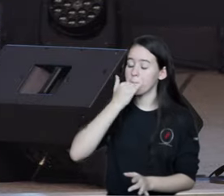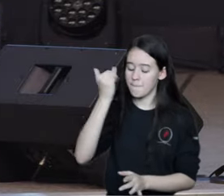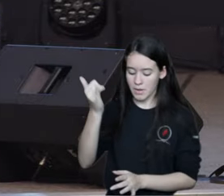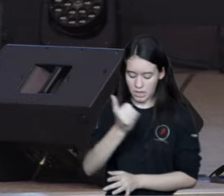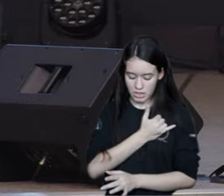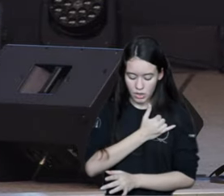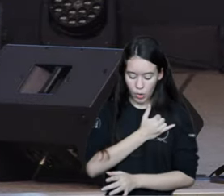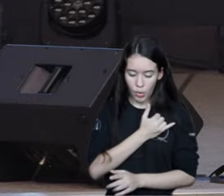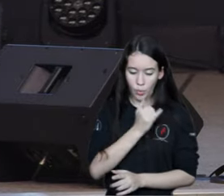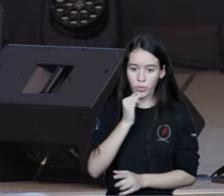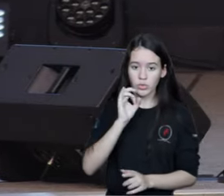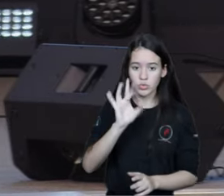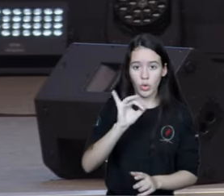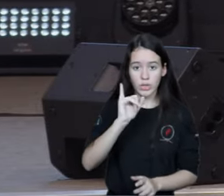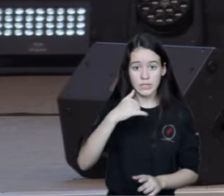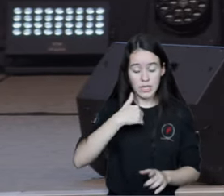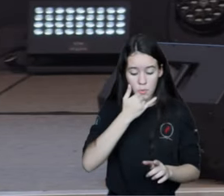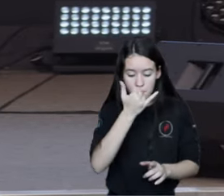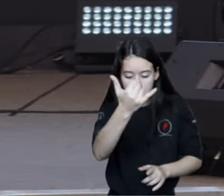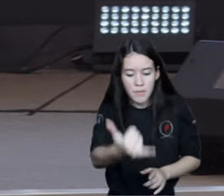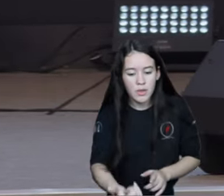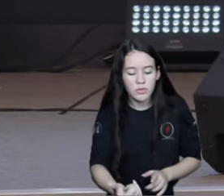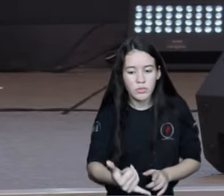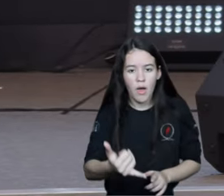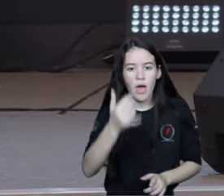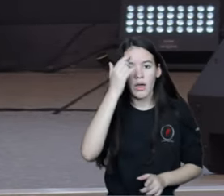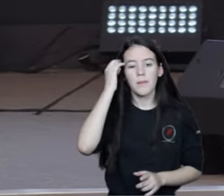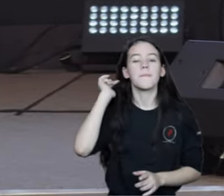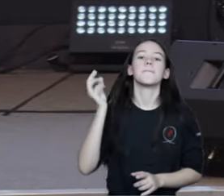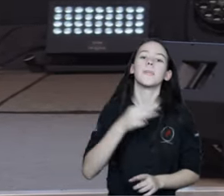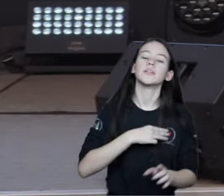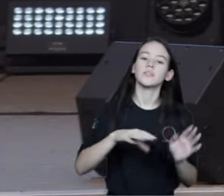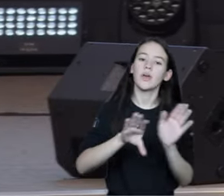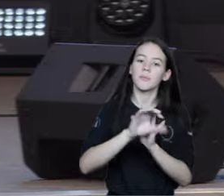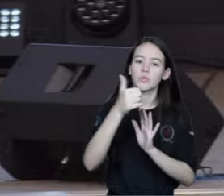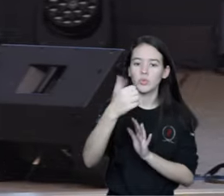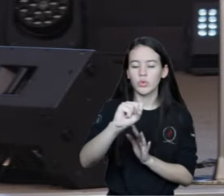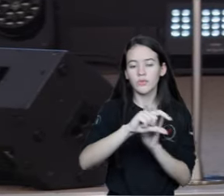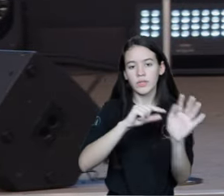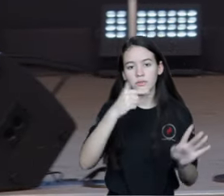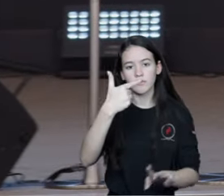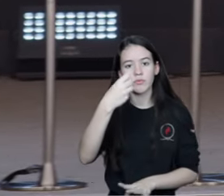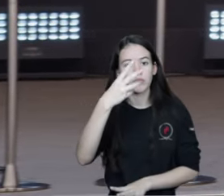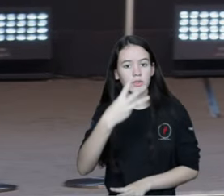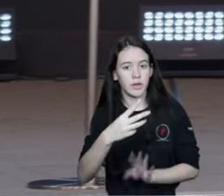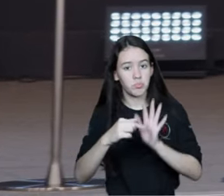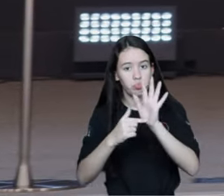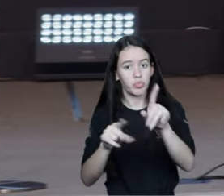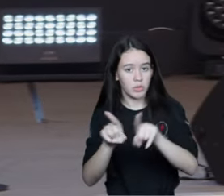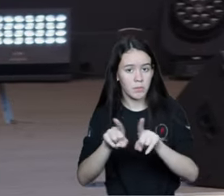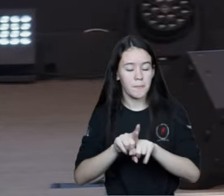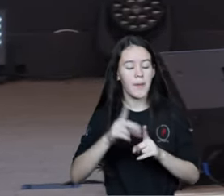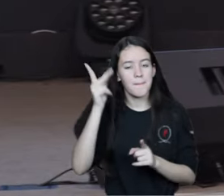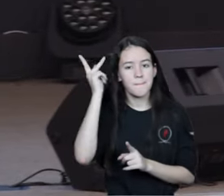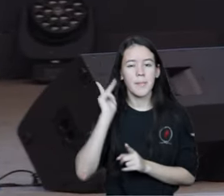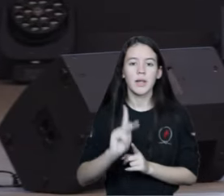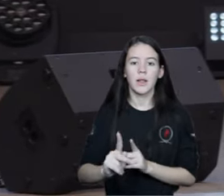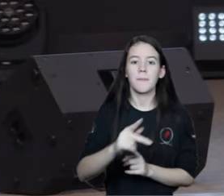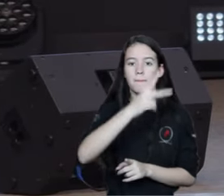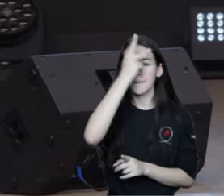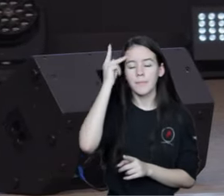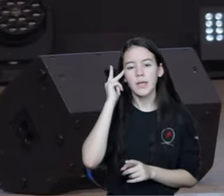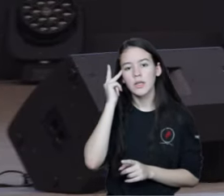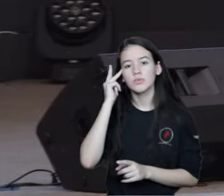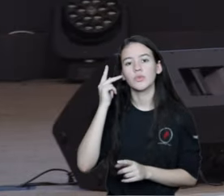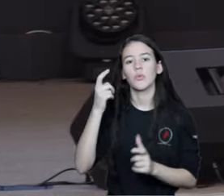condicionado eu liberar perdão e é repetido em Mateus 18 a partir do Versículo 23 a parábola do credor